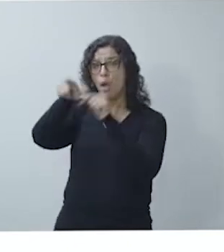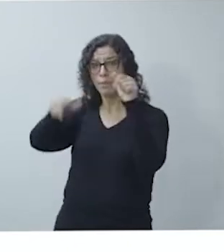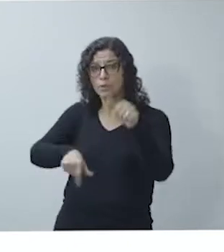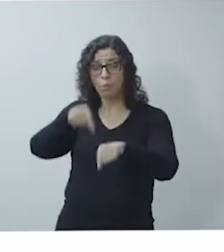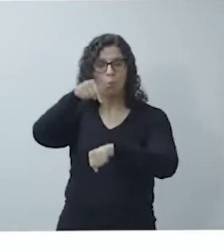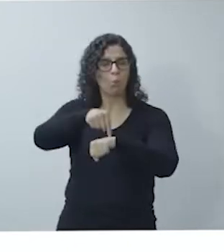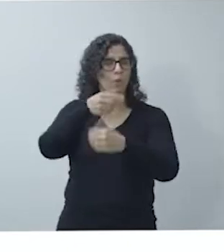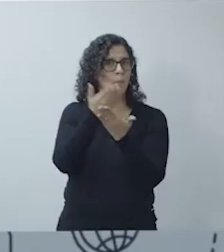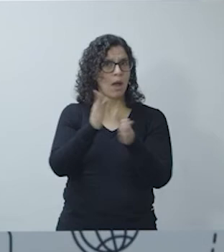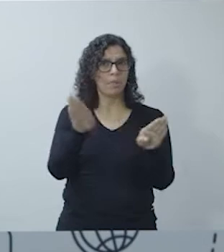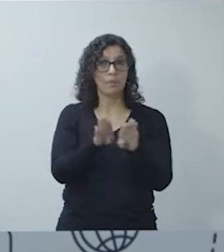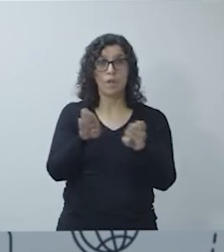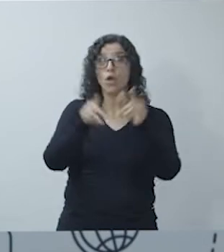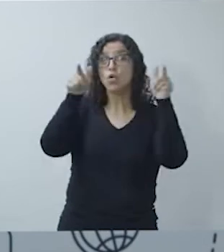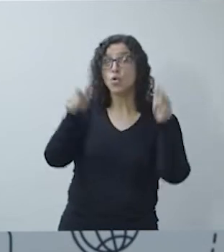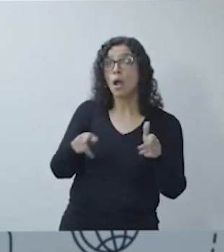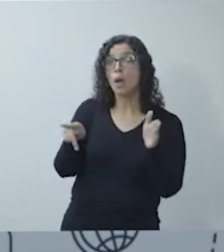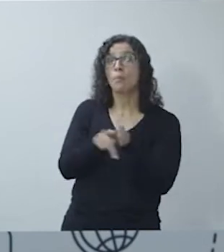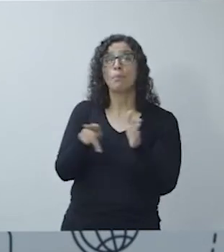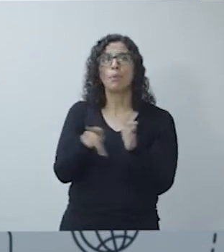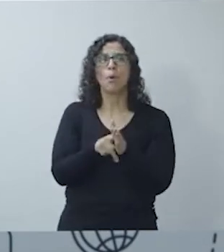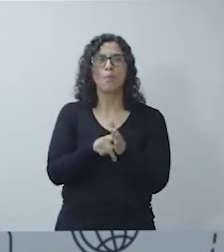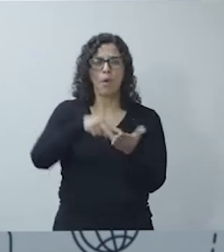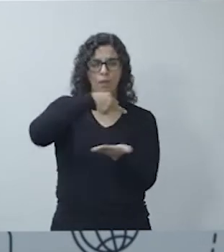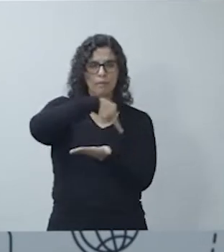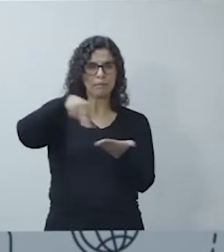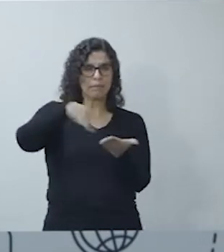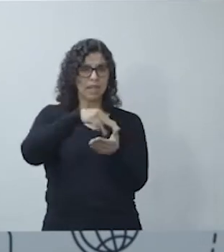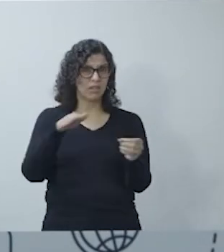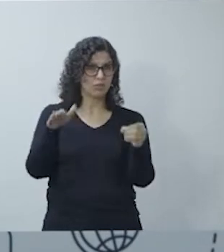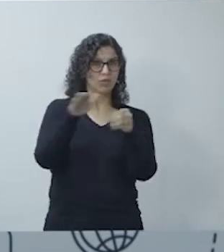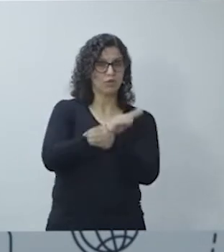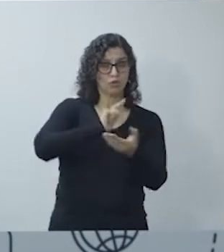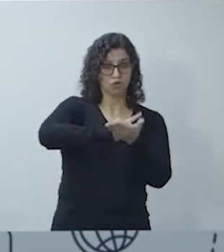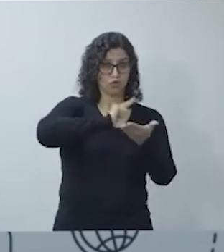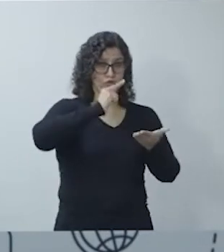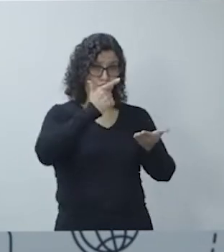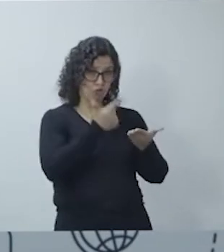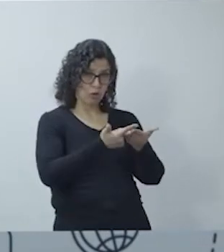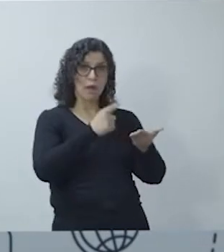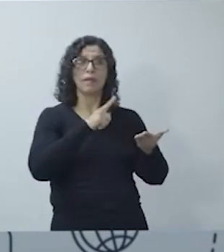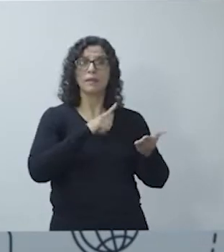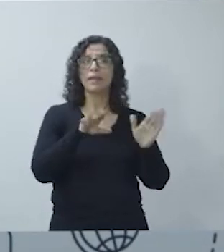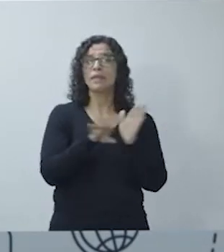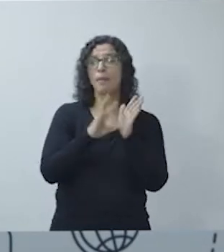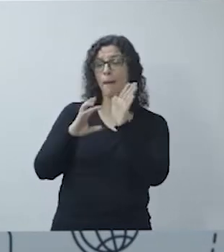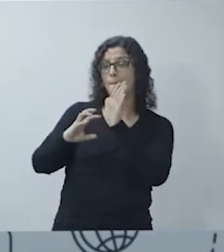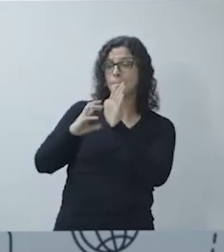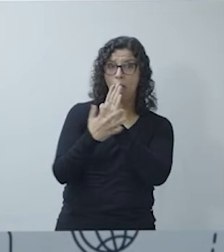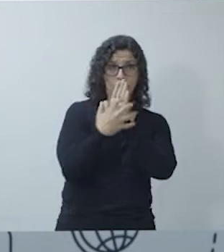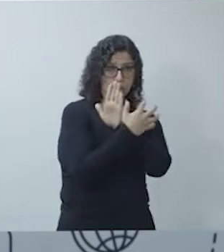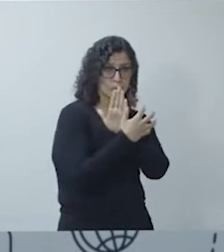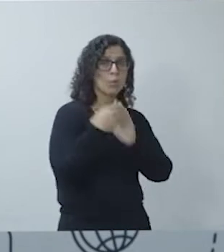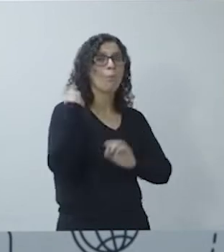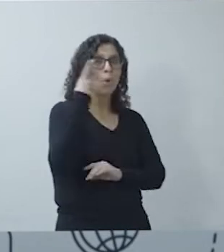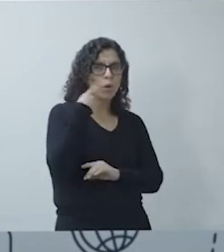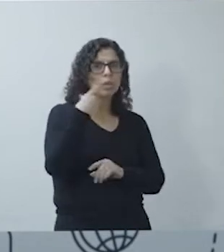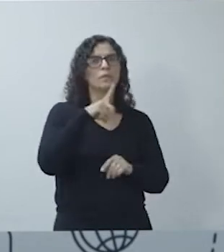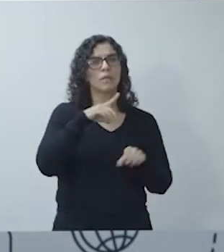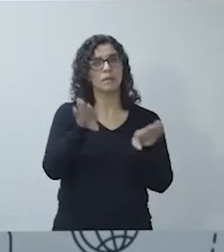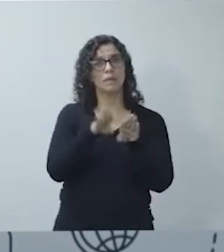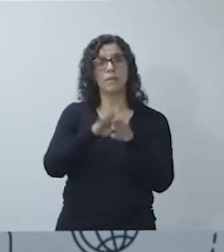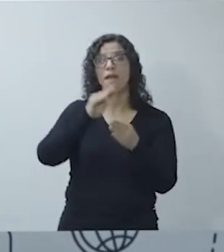tempo. Cabarés fatigados, jornais, tramways, partidos nacionalistas, ausência